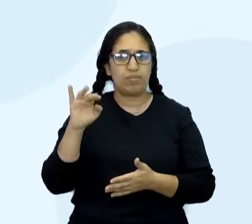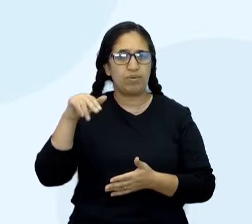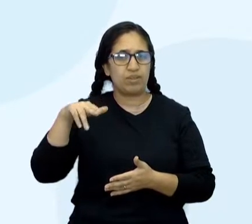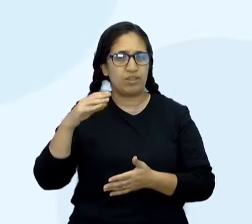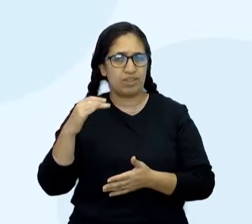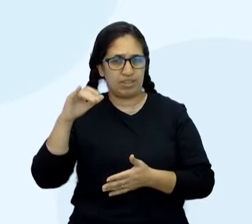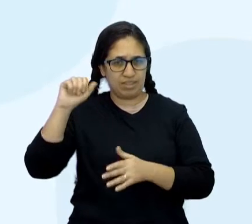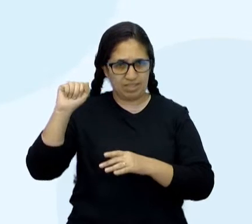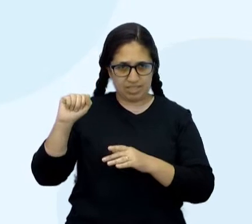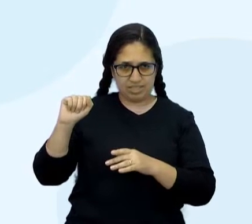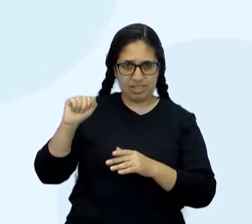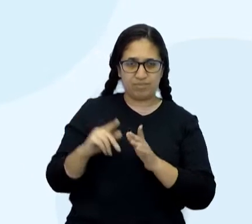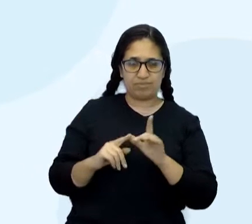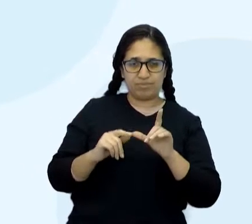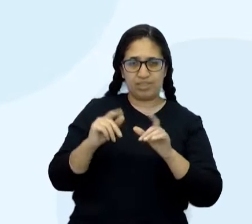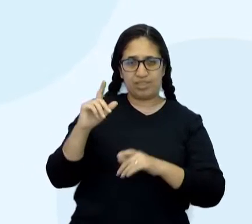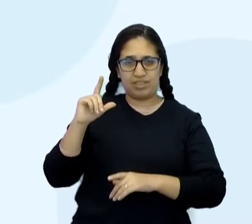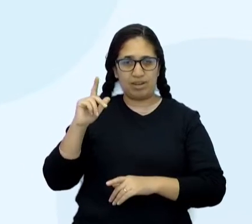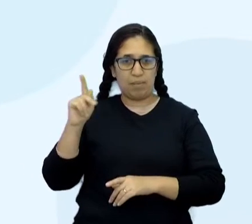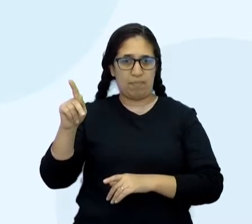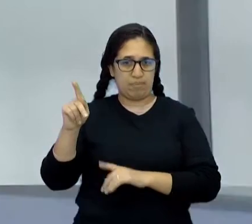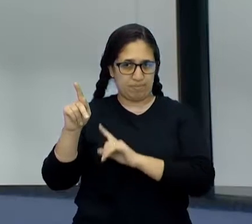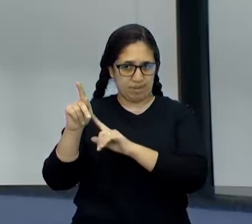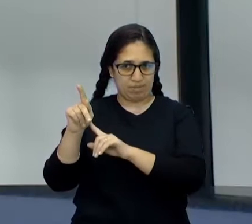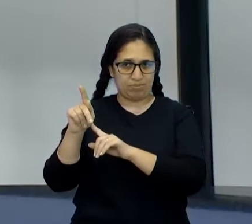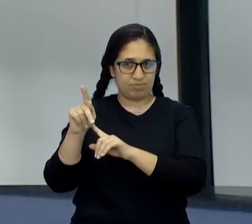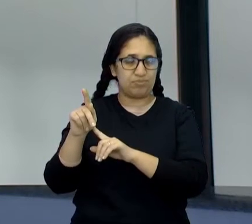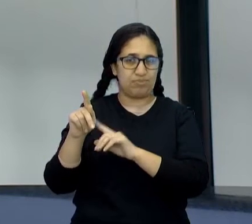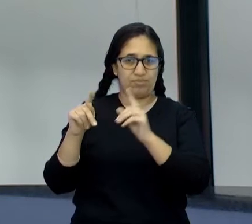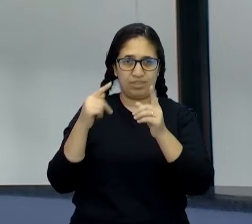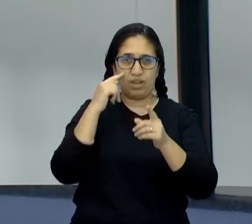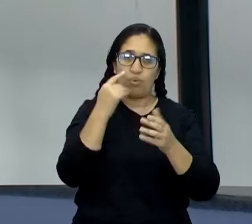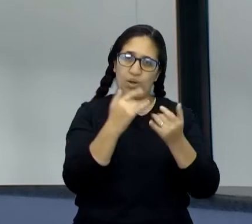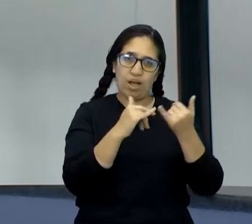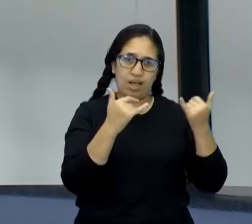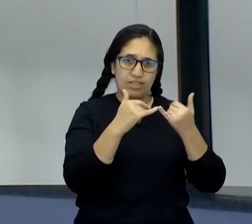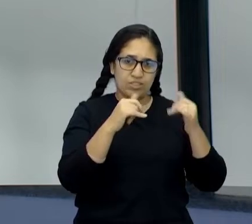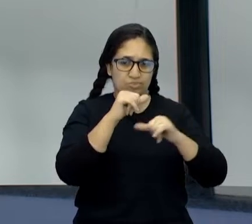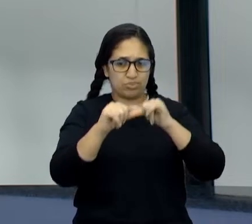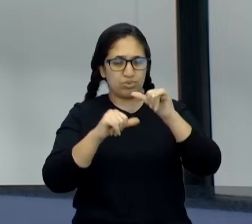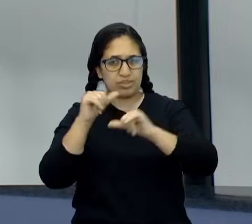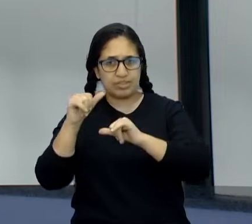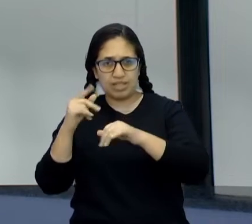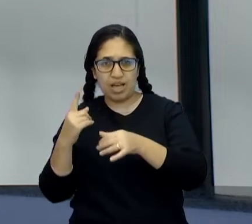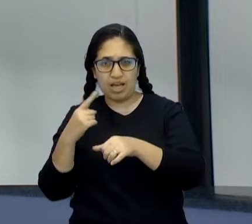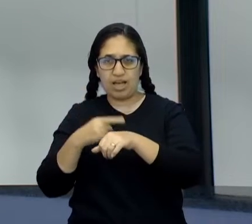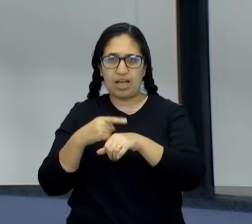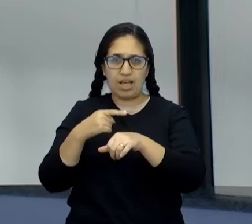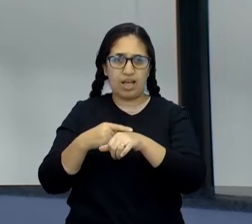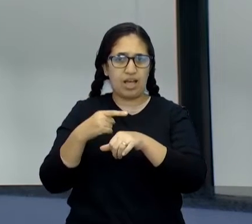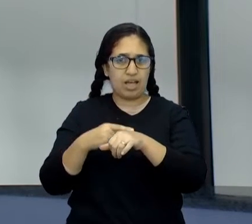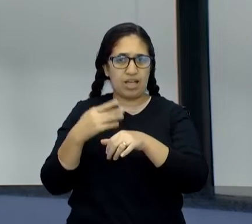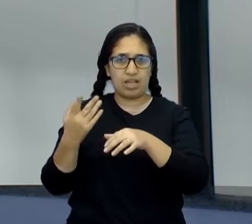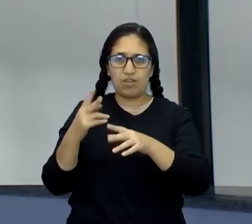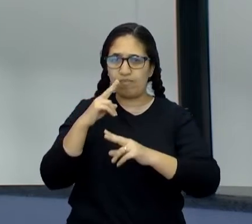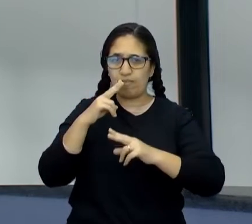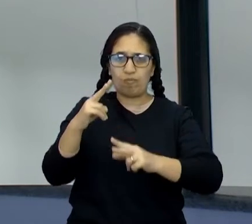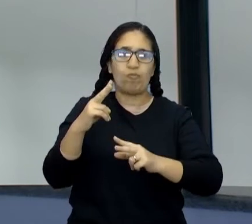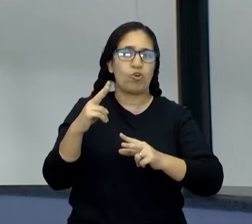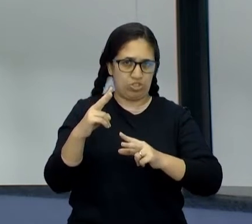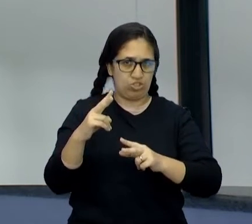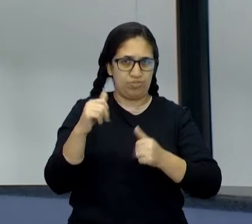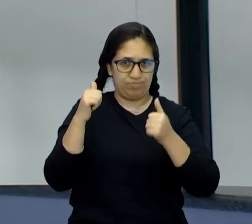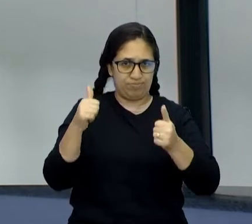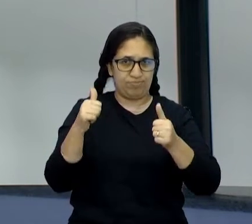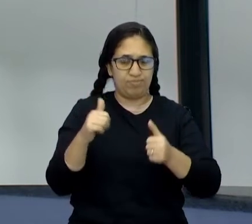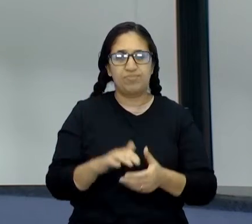Então, o quanto essa energia está sendo transformada em outra coisa, por unidade de tempo, é o quão potente ele é, o que a gente chama de potência,